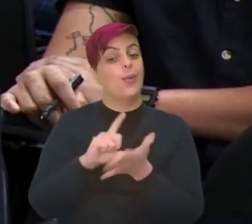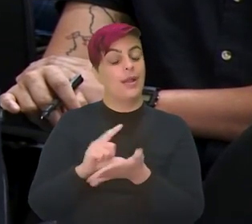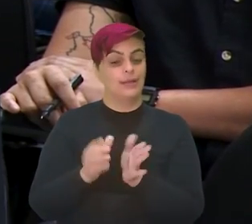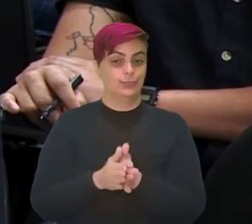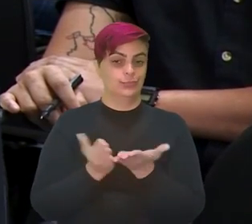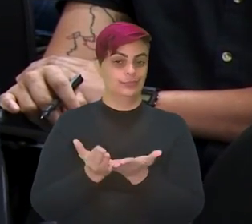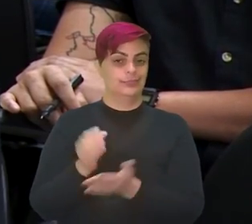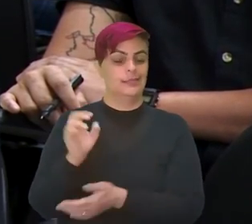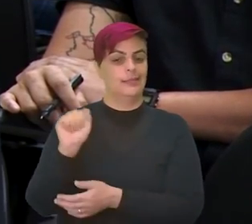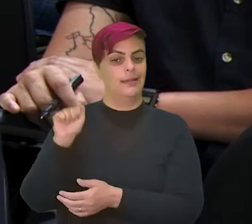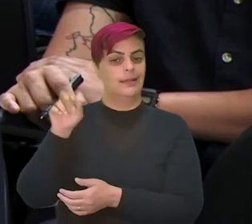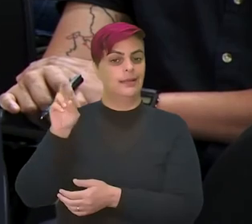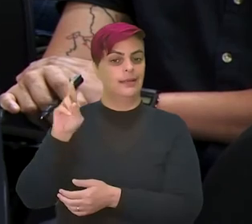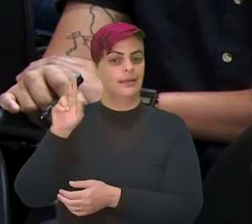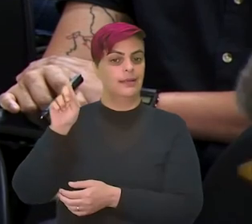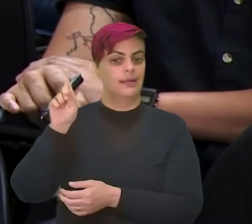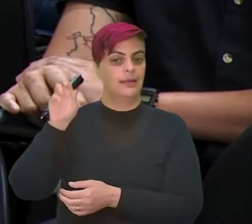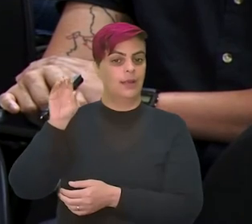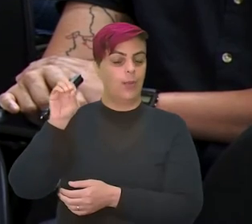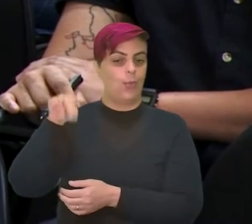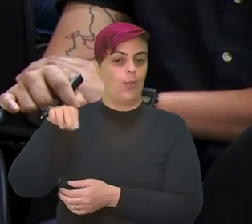Argonautas. Então, acho que, de uma certa forma,